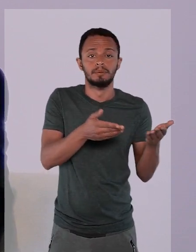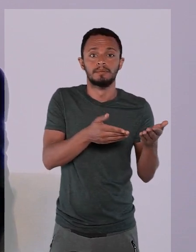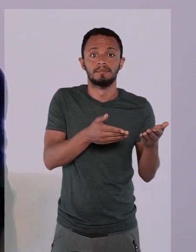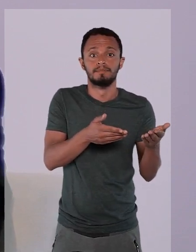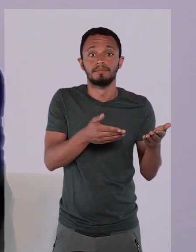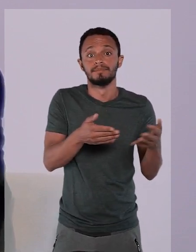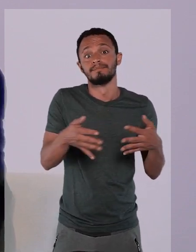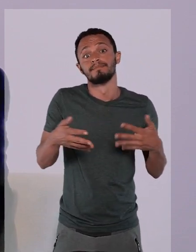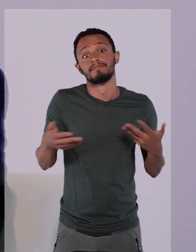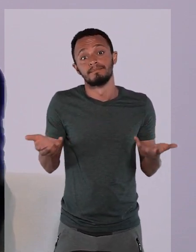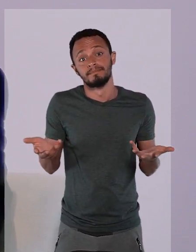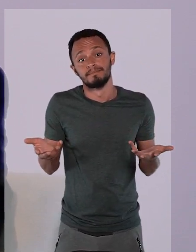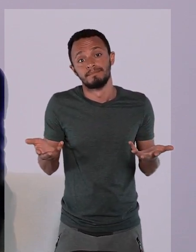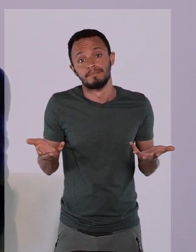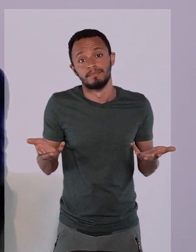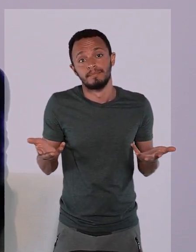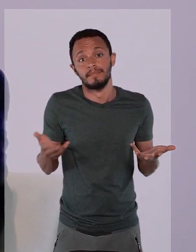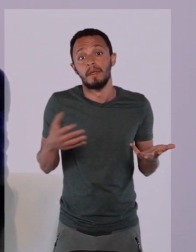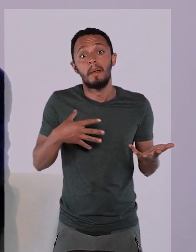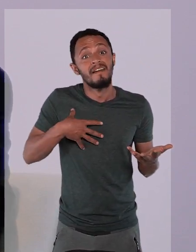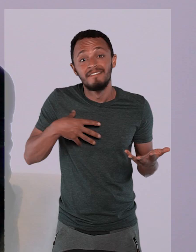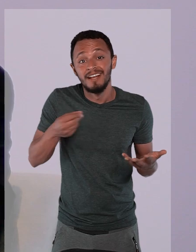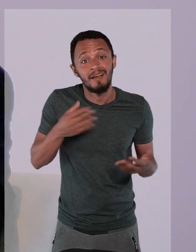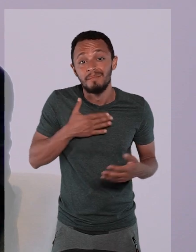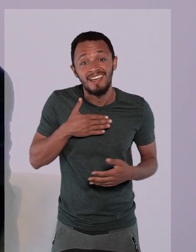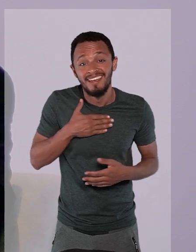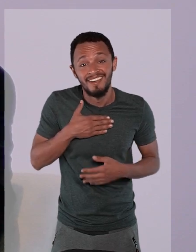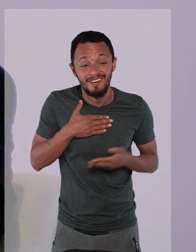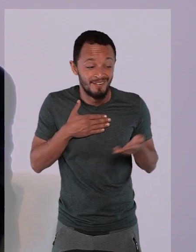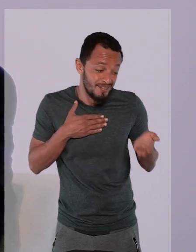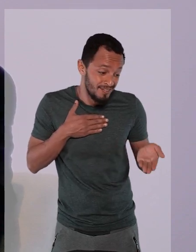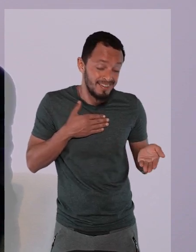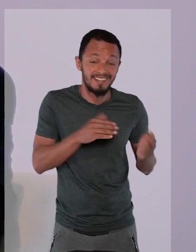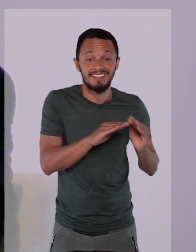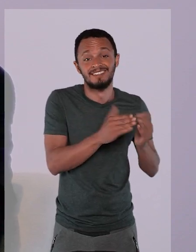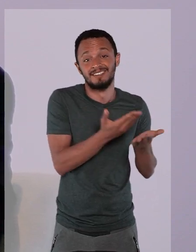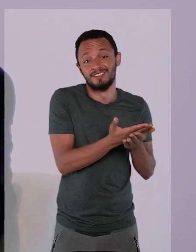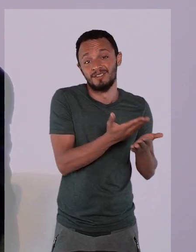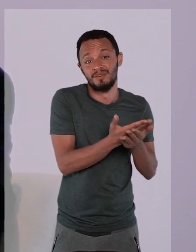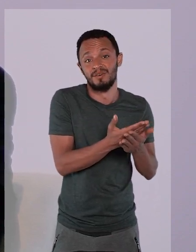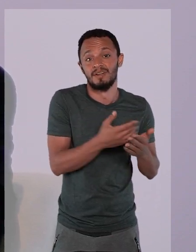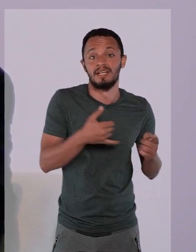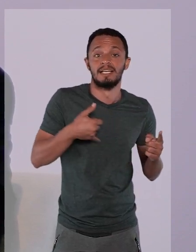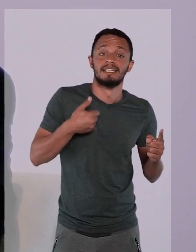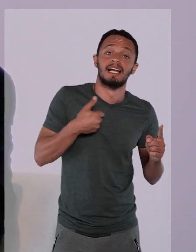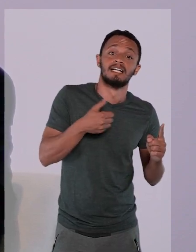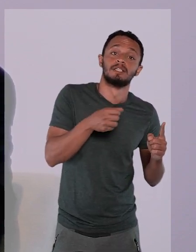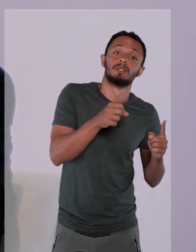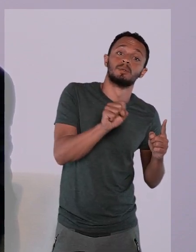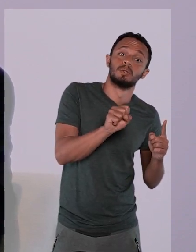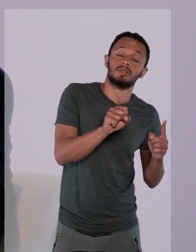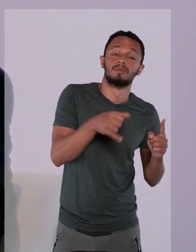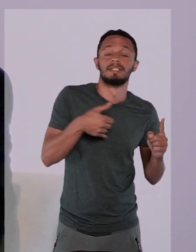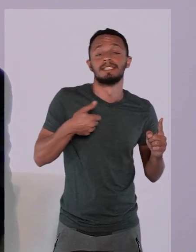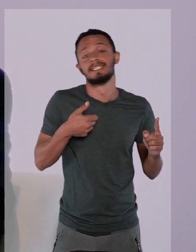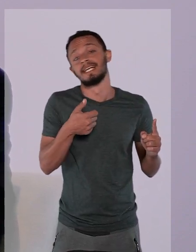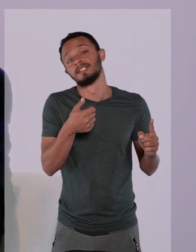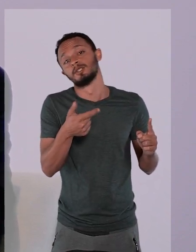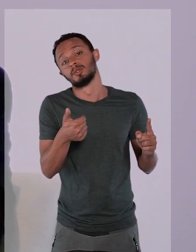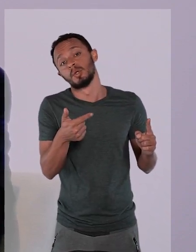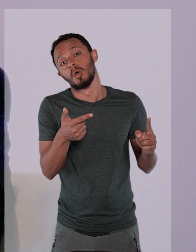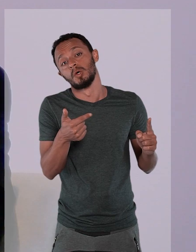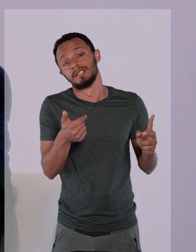Isso, olha, minhas filhas estão aqui dentro, uma de 8, uma de 7, né, na época, uma de